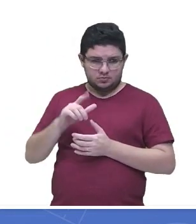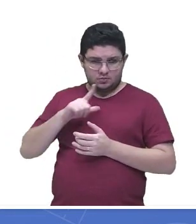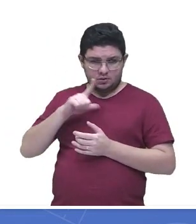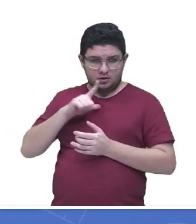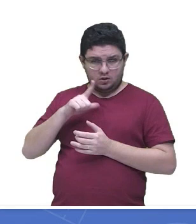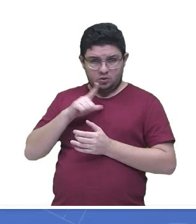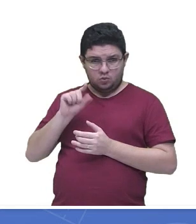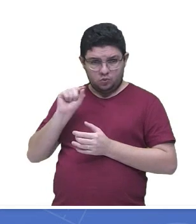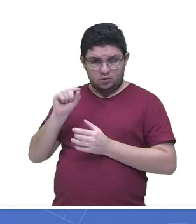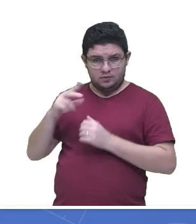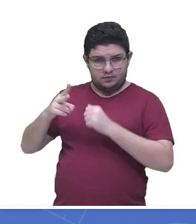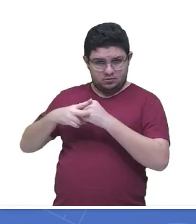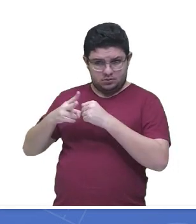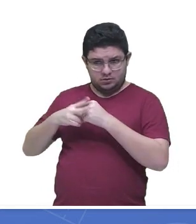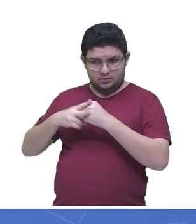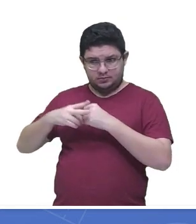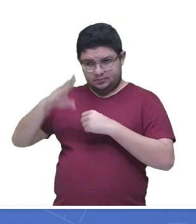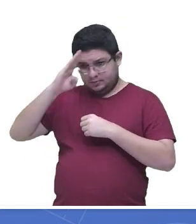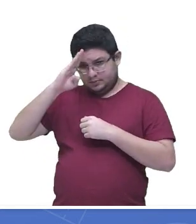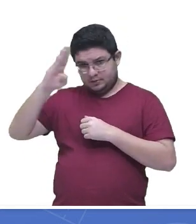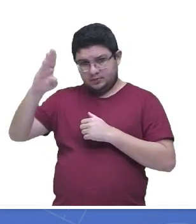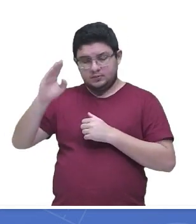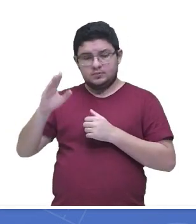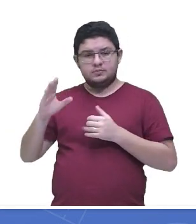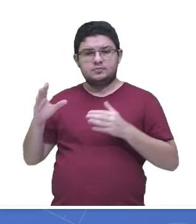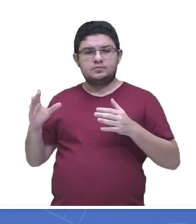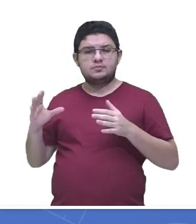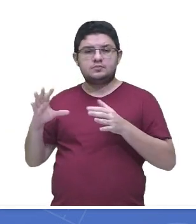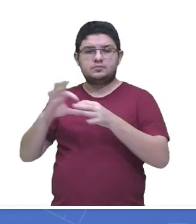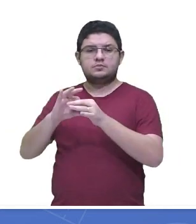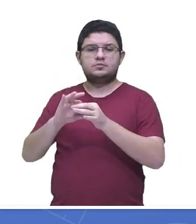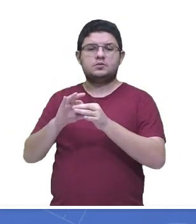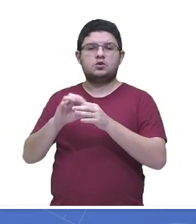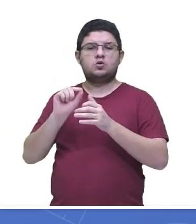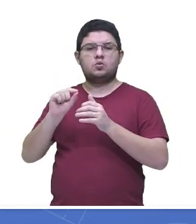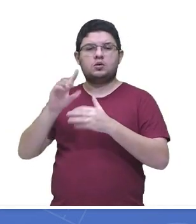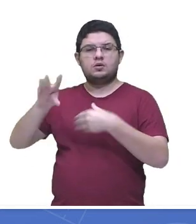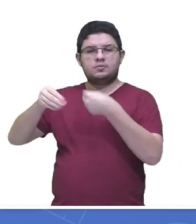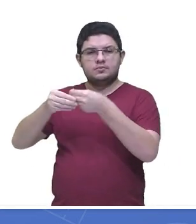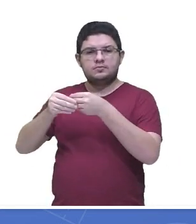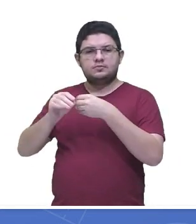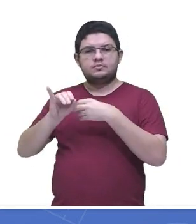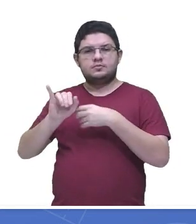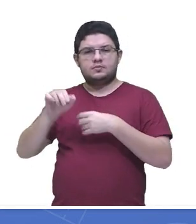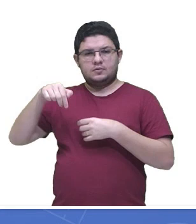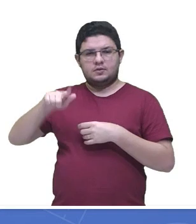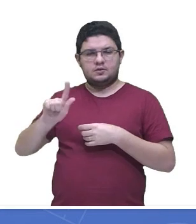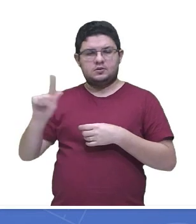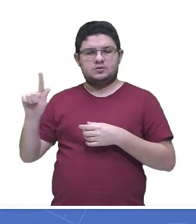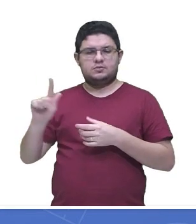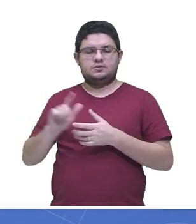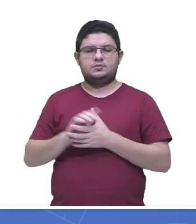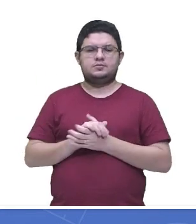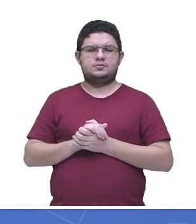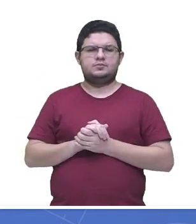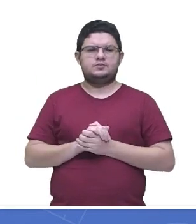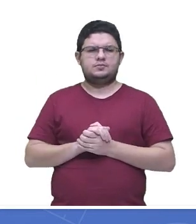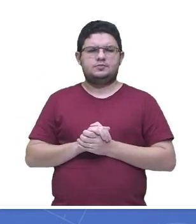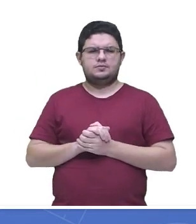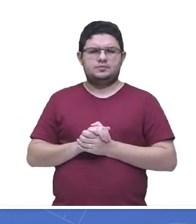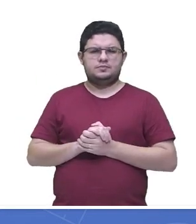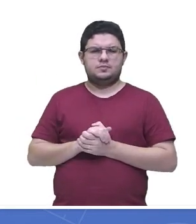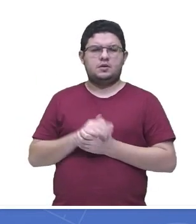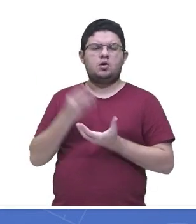minha oração, que virá acompanhado do gerúndio todas as vezes, né, gente? Então, vejam comigo como é